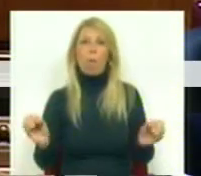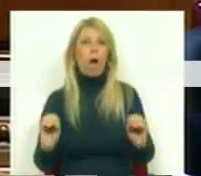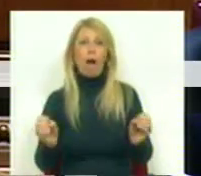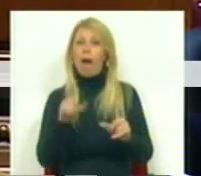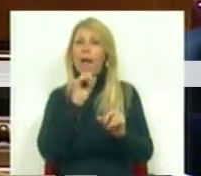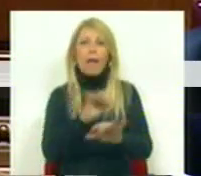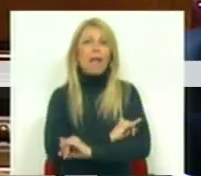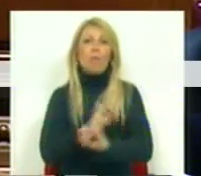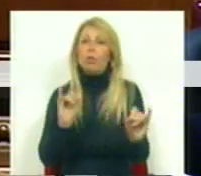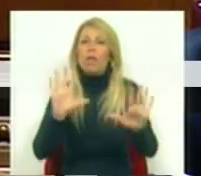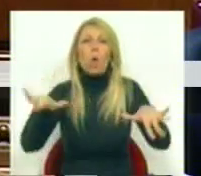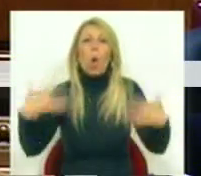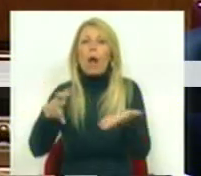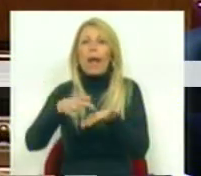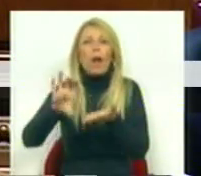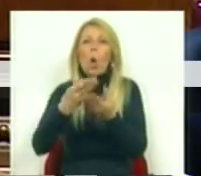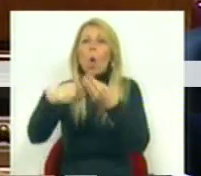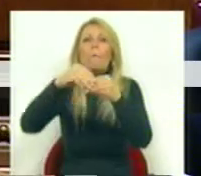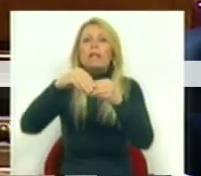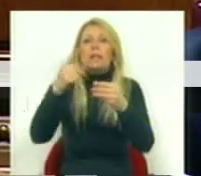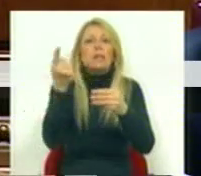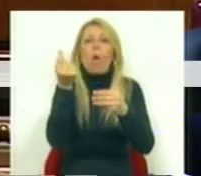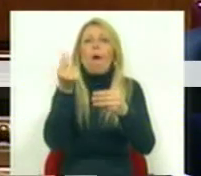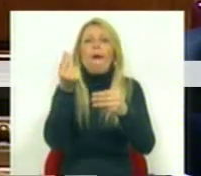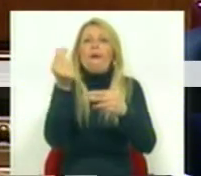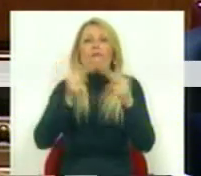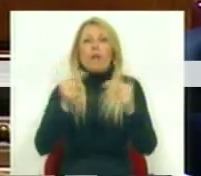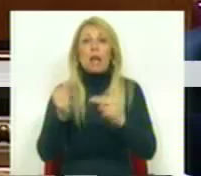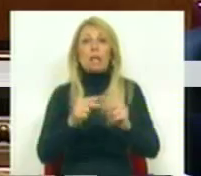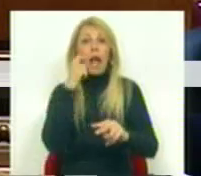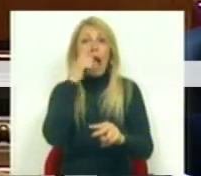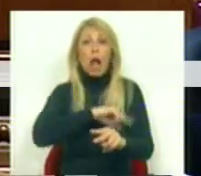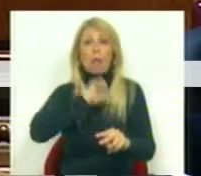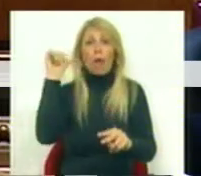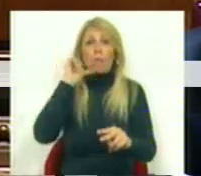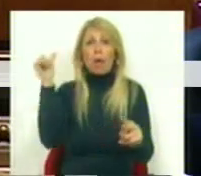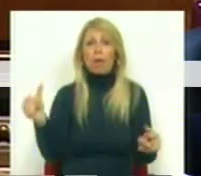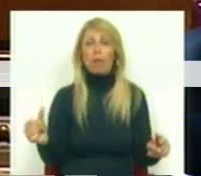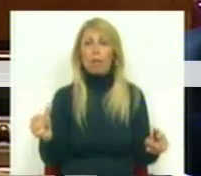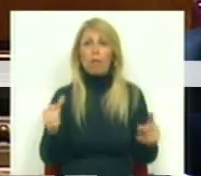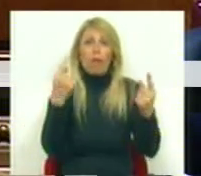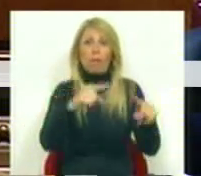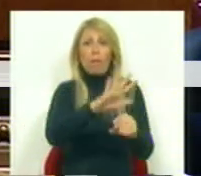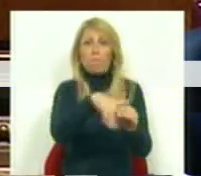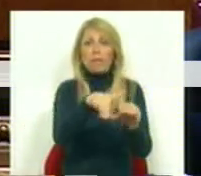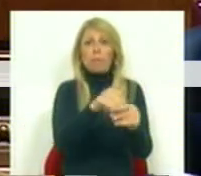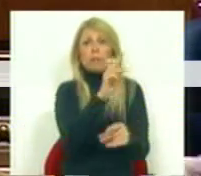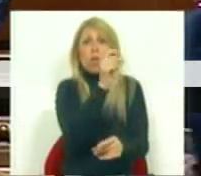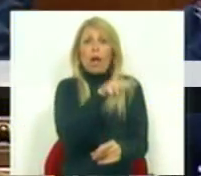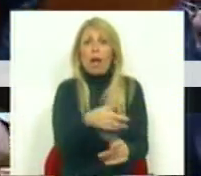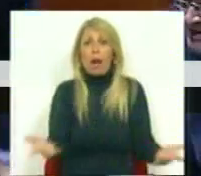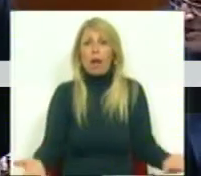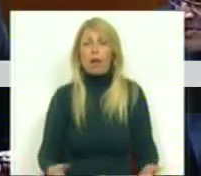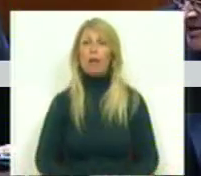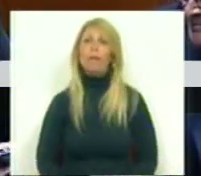a qualquer compensação financeira a quem ainda não detém participação na rede.